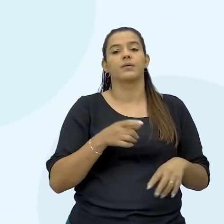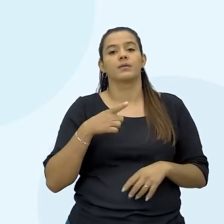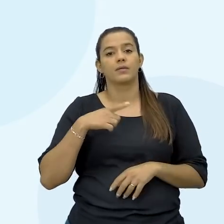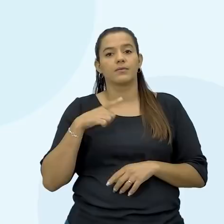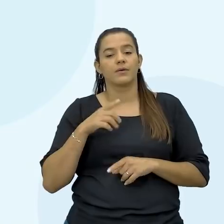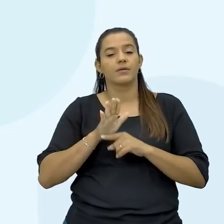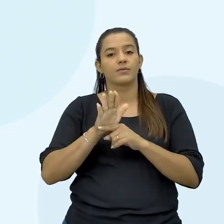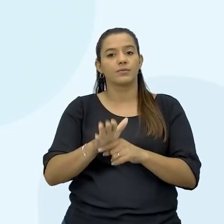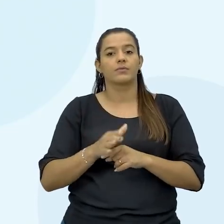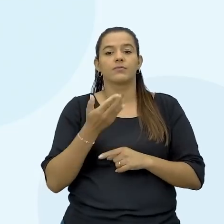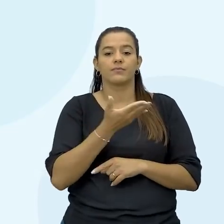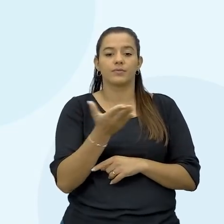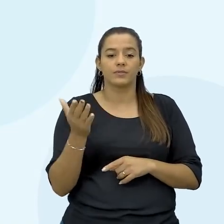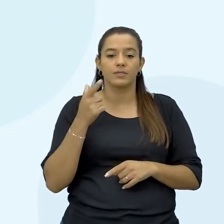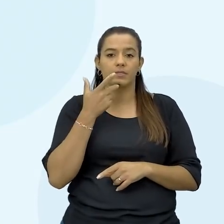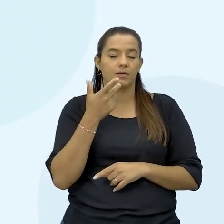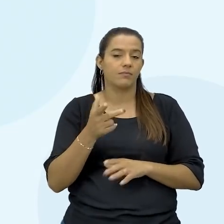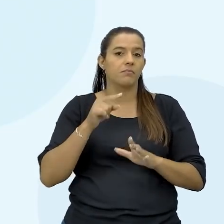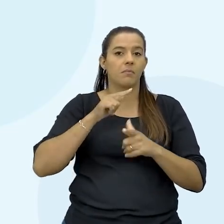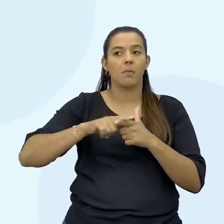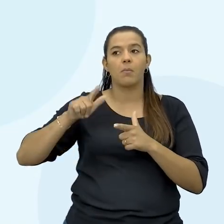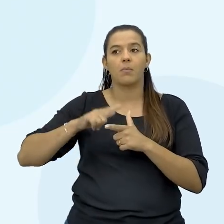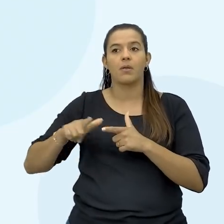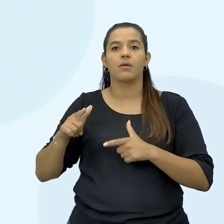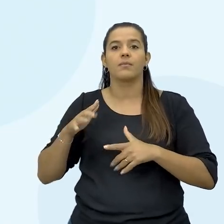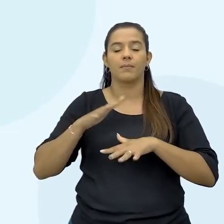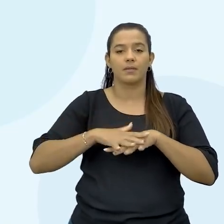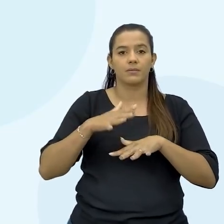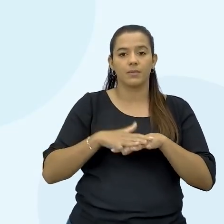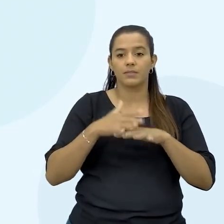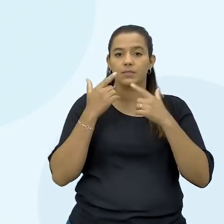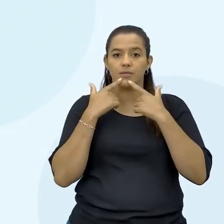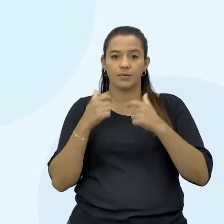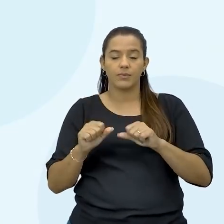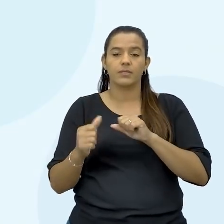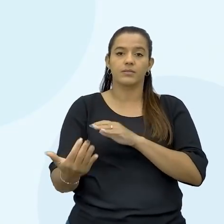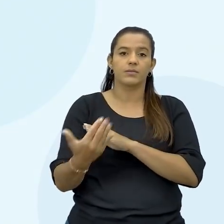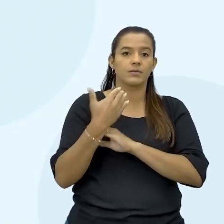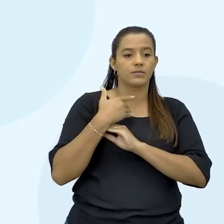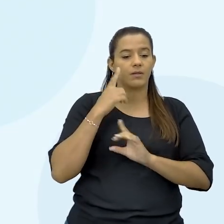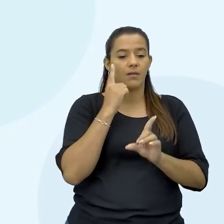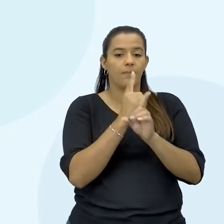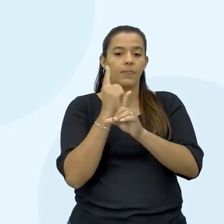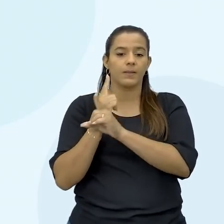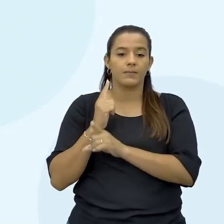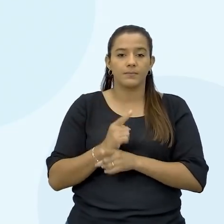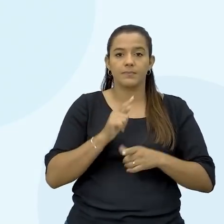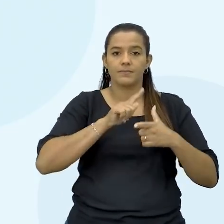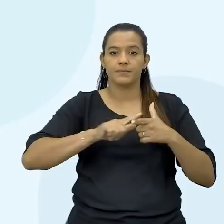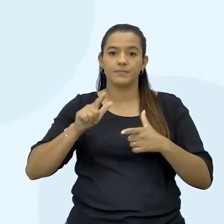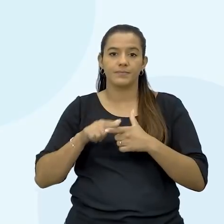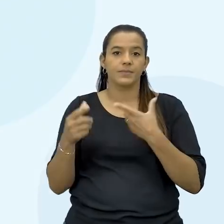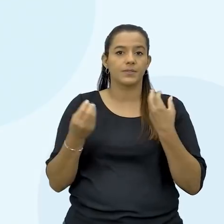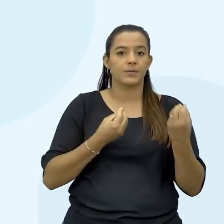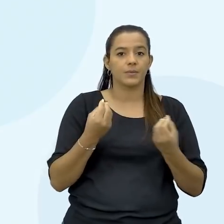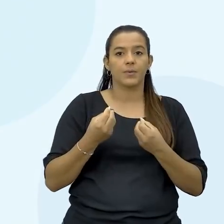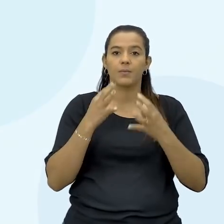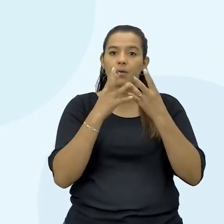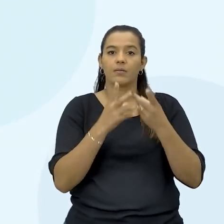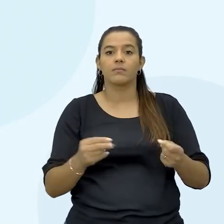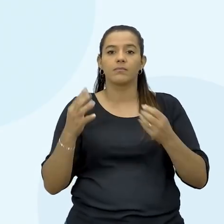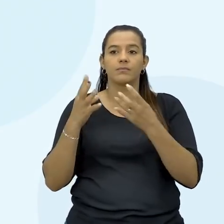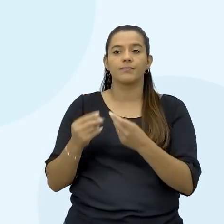de problemas, que é o nosso tema, né? Como a matemática e as linguagens podem nos ajudar a identificar problemas e como resolvê-los.